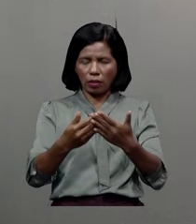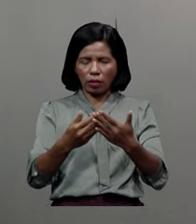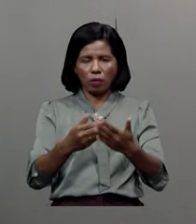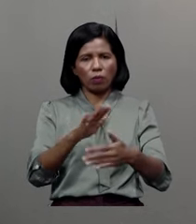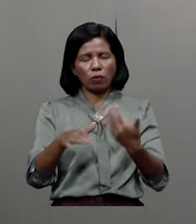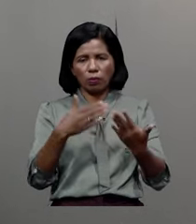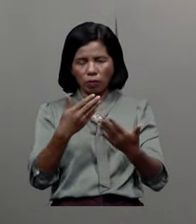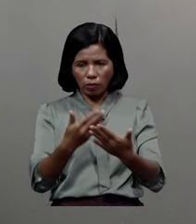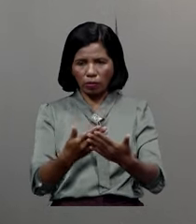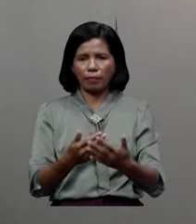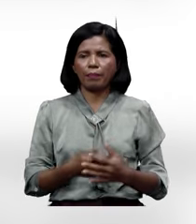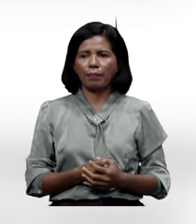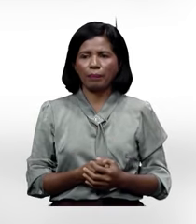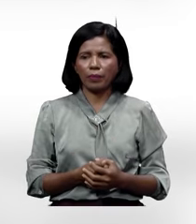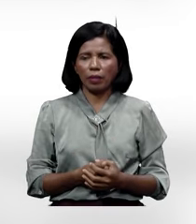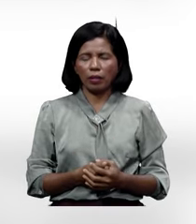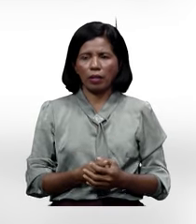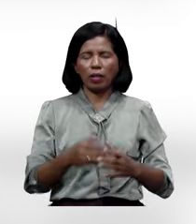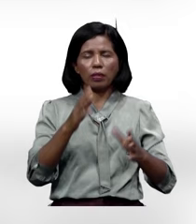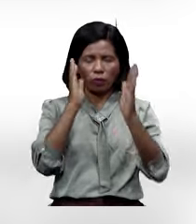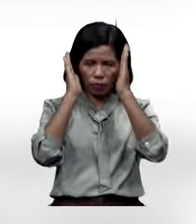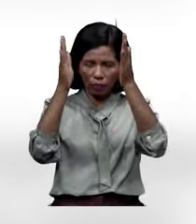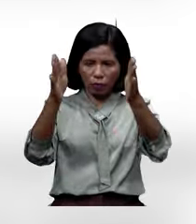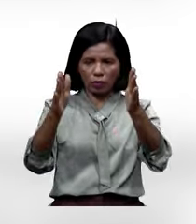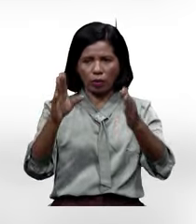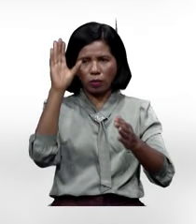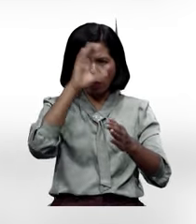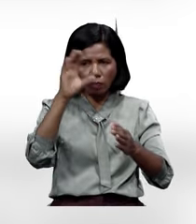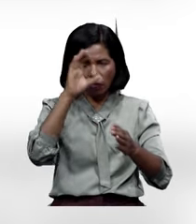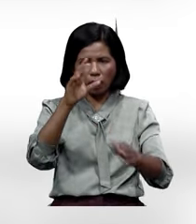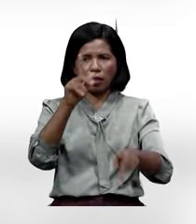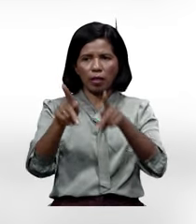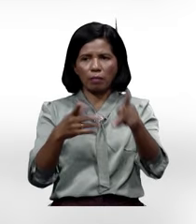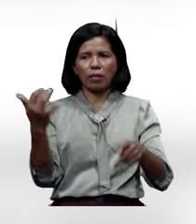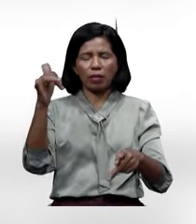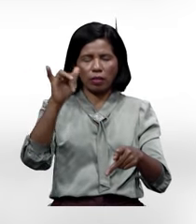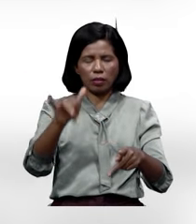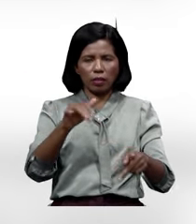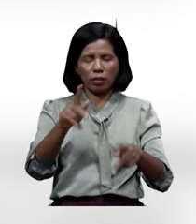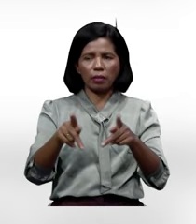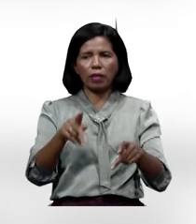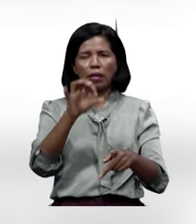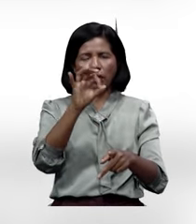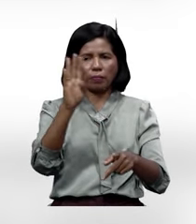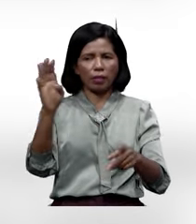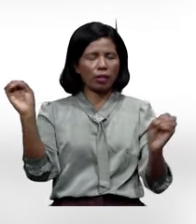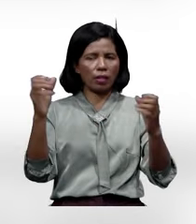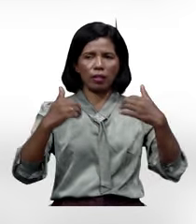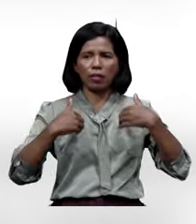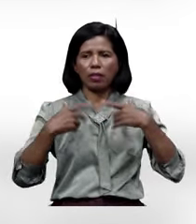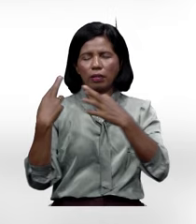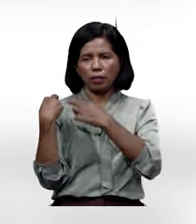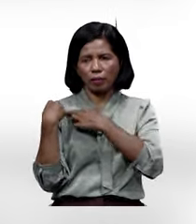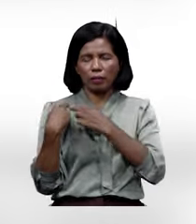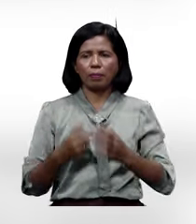sira relevante sira atu serio atu detecta e masir nebe maka usa media sosial la ia responsabilidade. Se